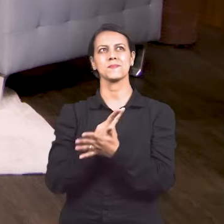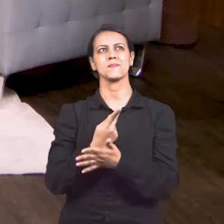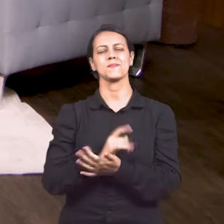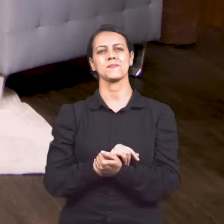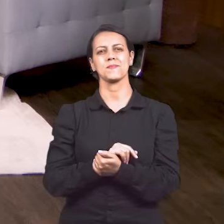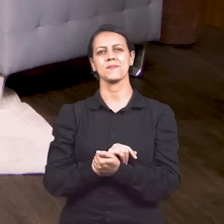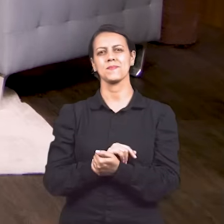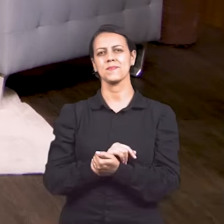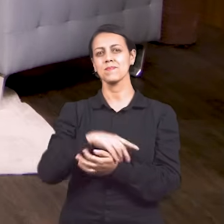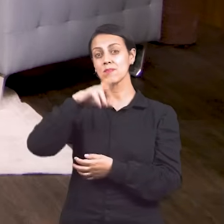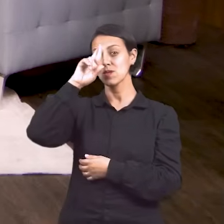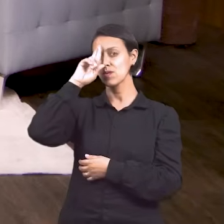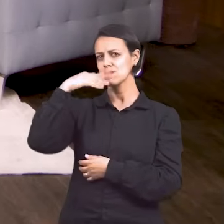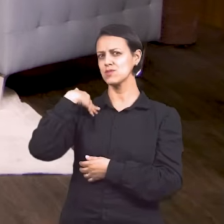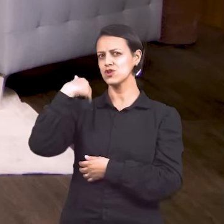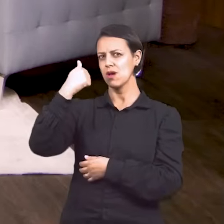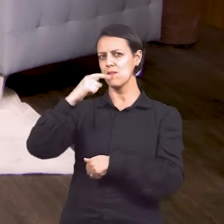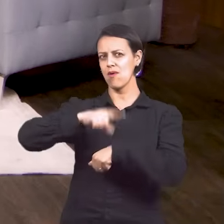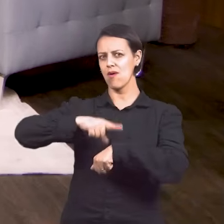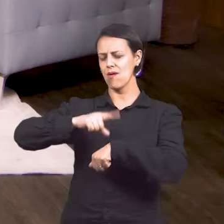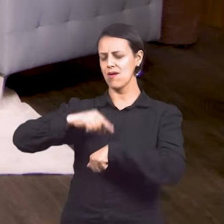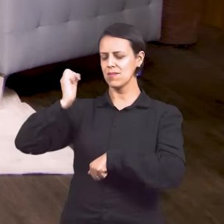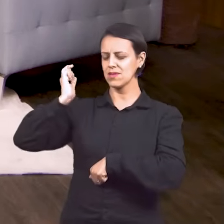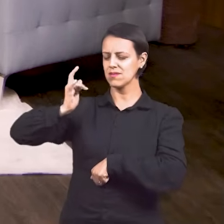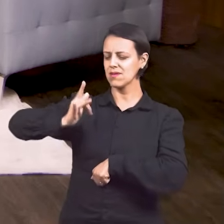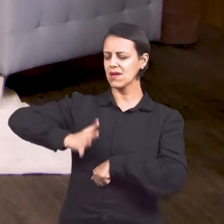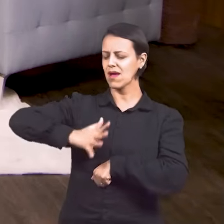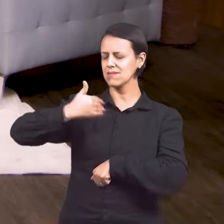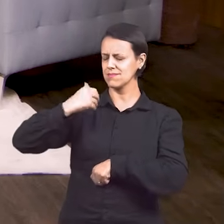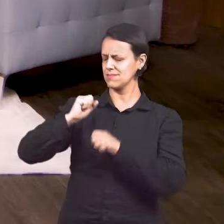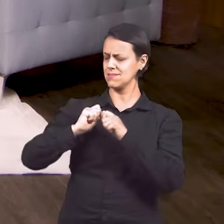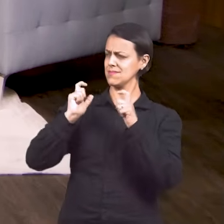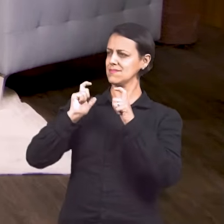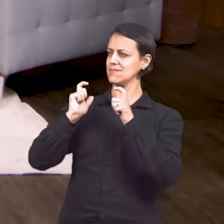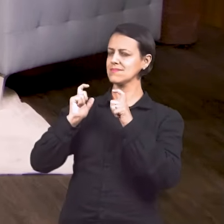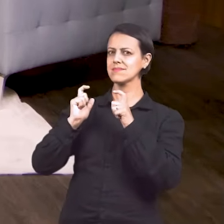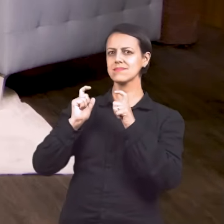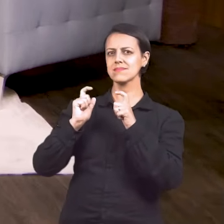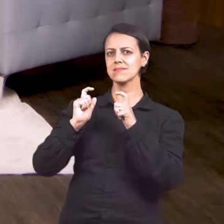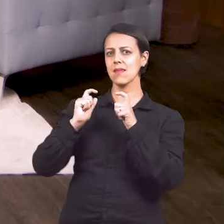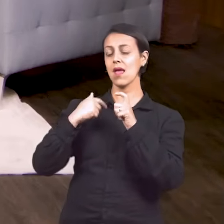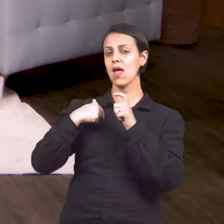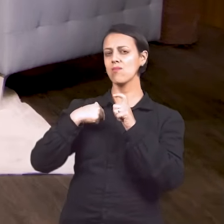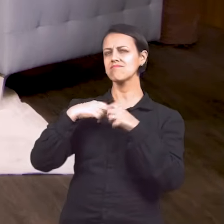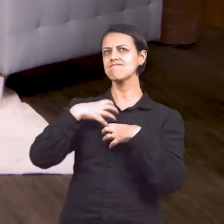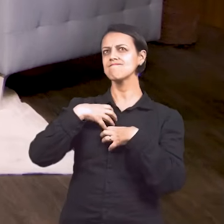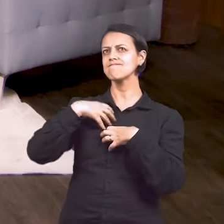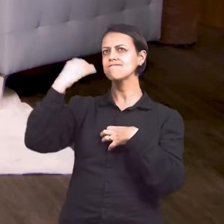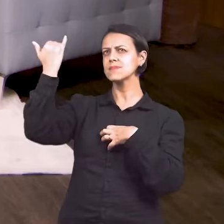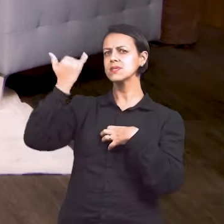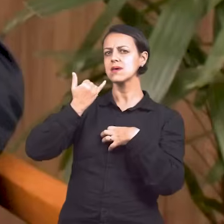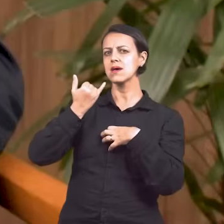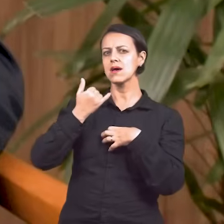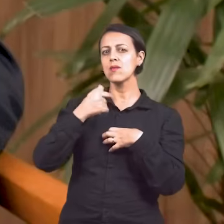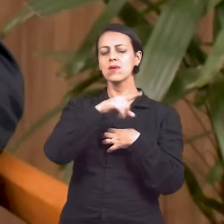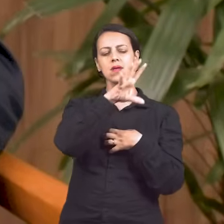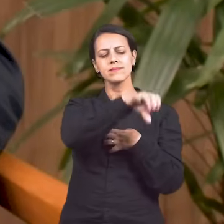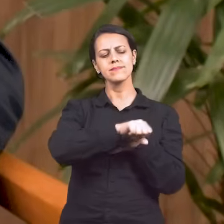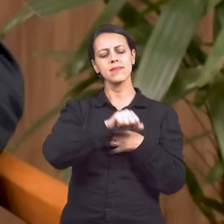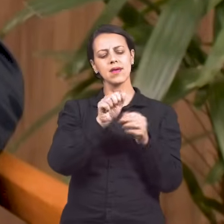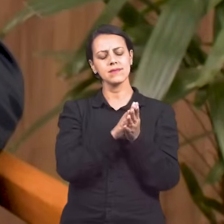Há um tempo atrás aí o Senhor me despertou de madrugada e o Senhor mandou eu abrir a